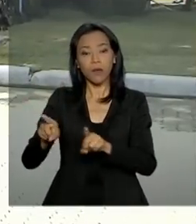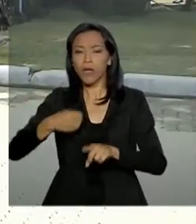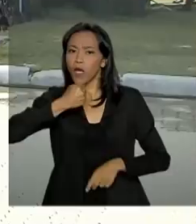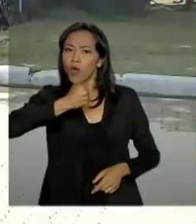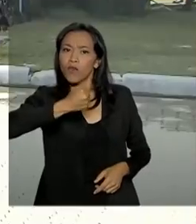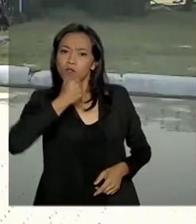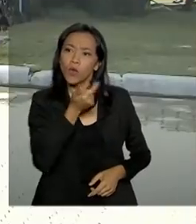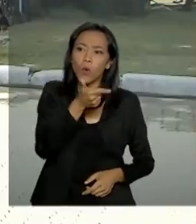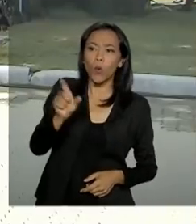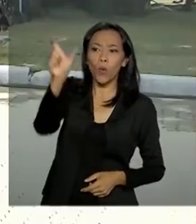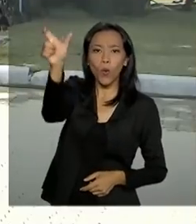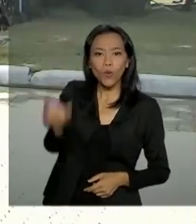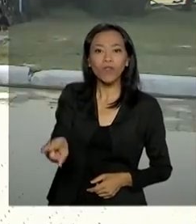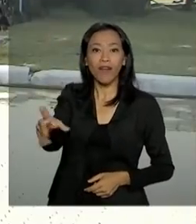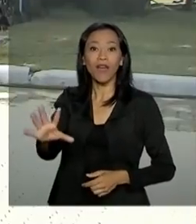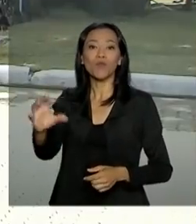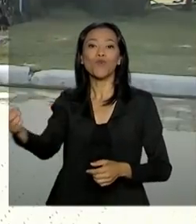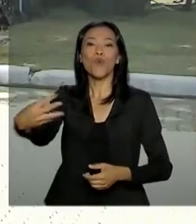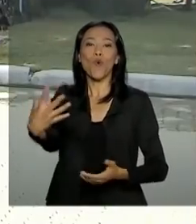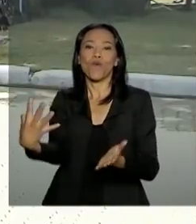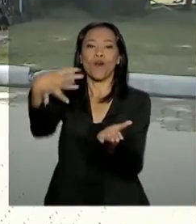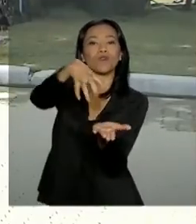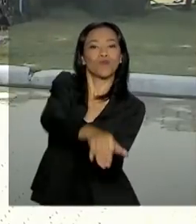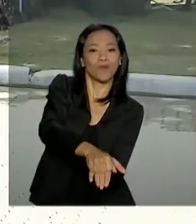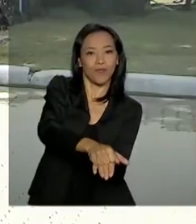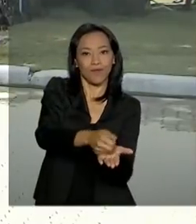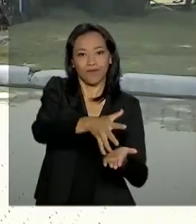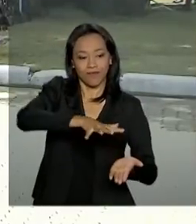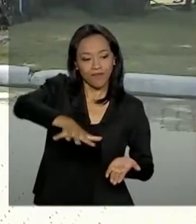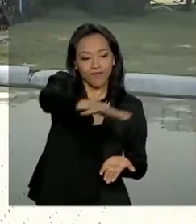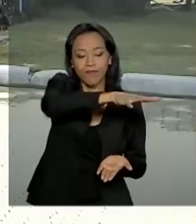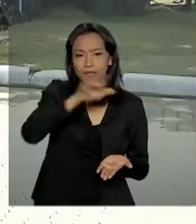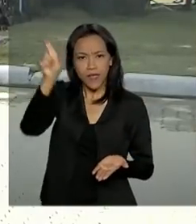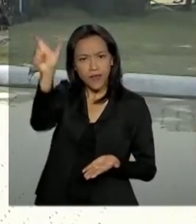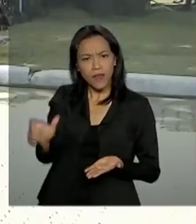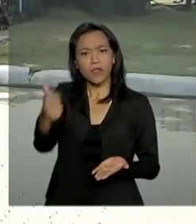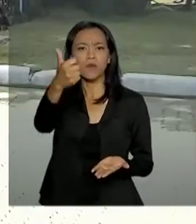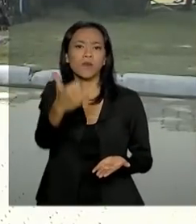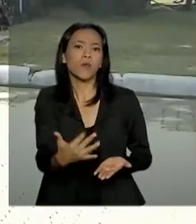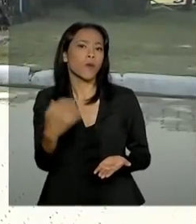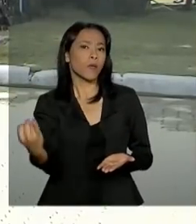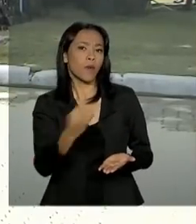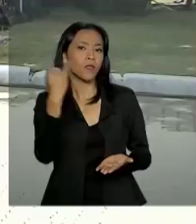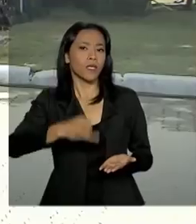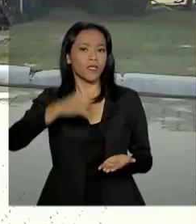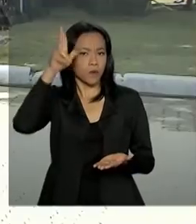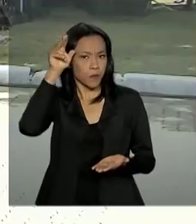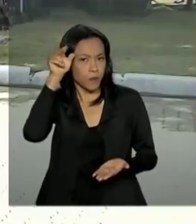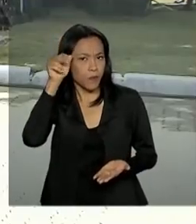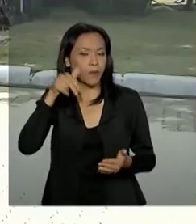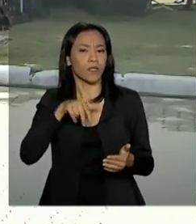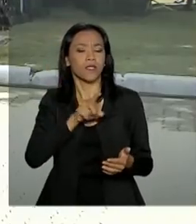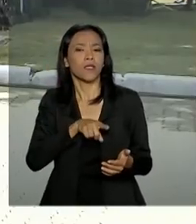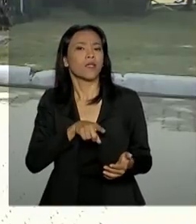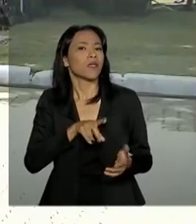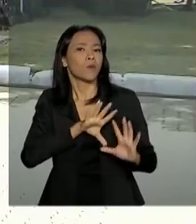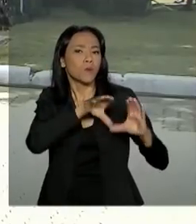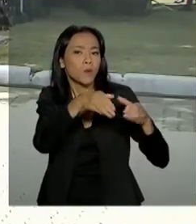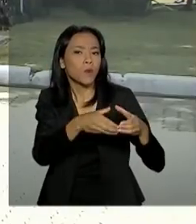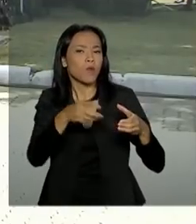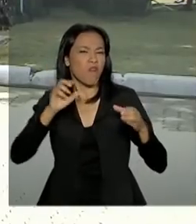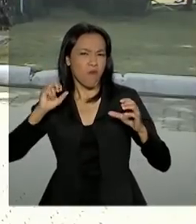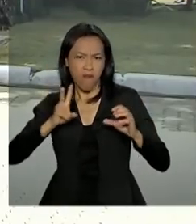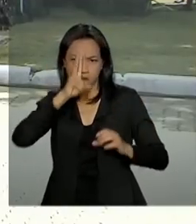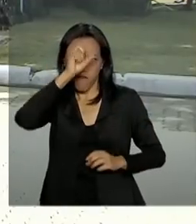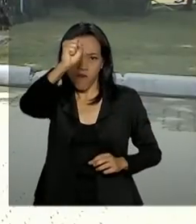com o tenente-coronel que está assumindo esse regimento do Exército. Ele falou da importância da cavalaria para manter viva essa forte tradição